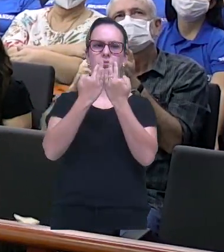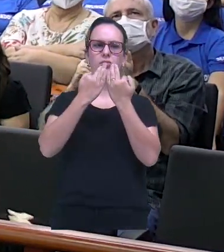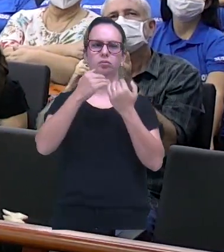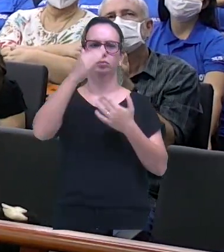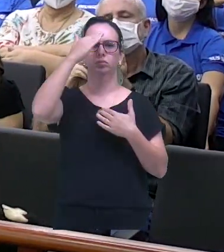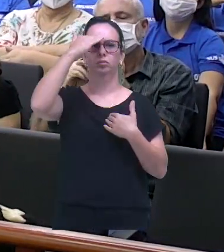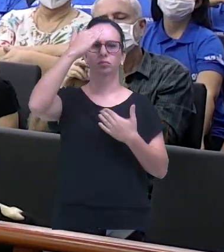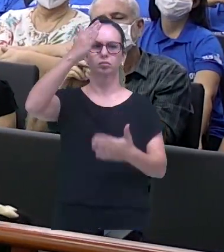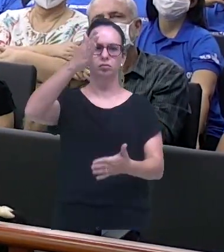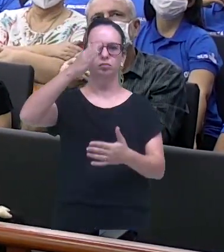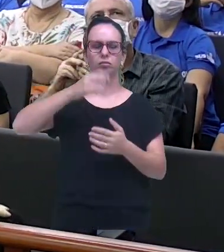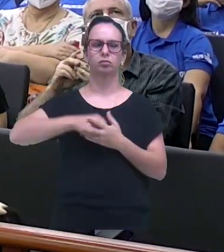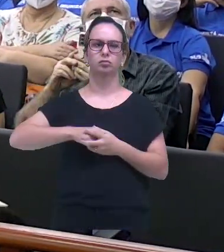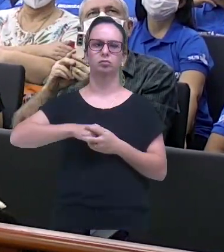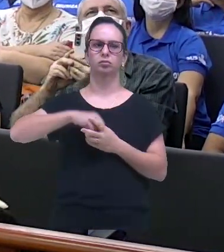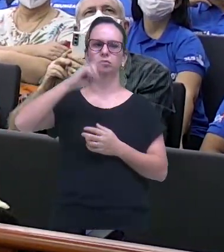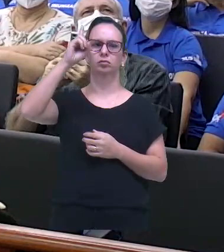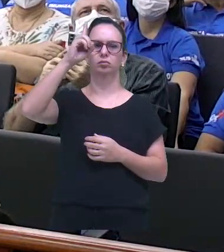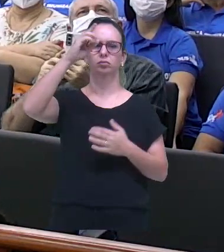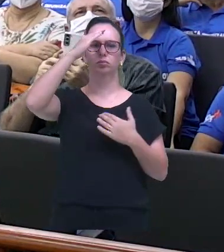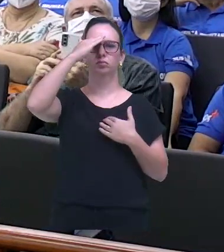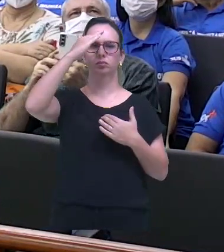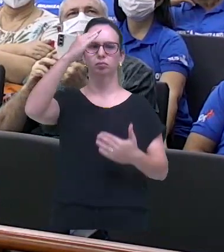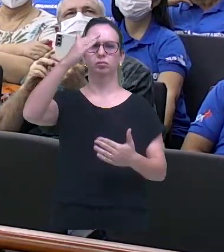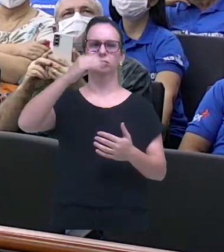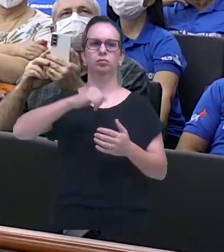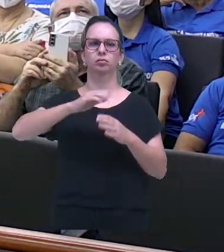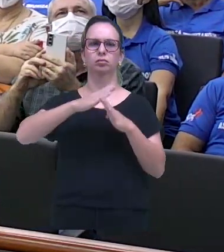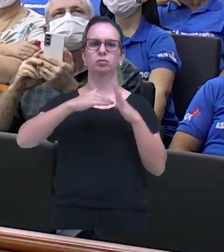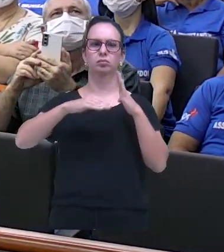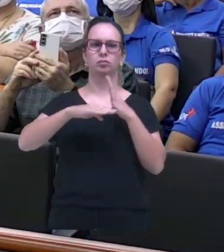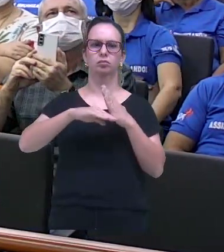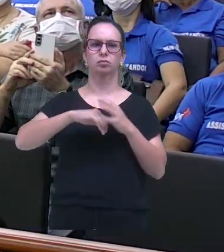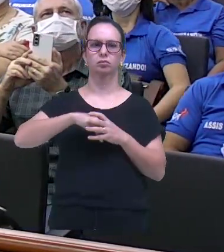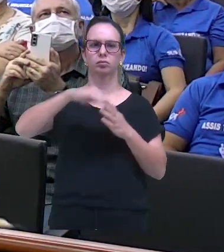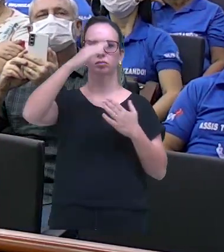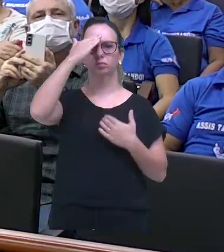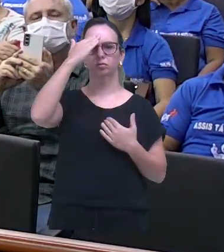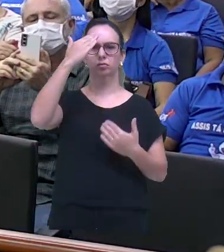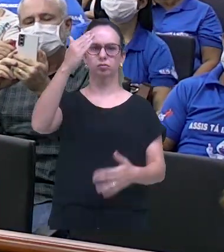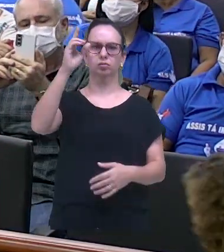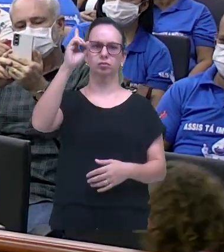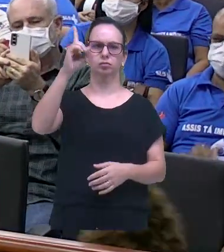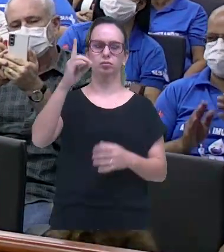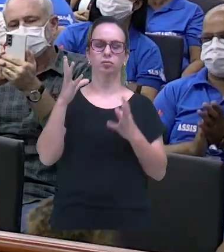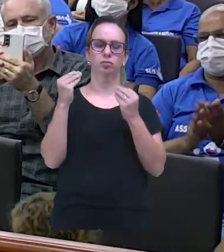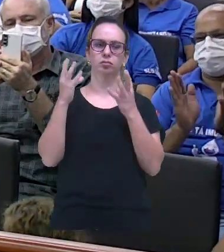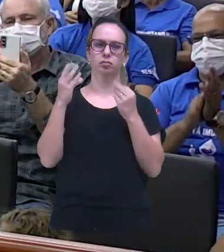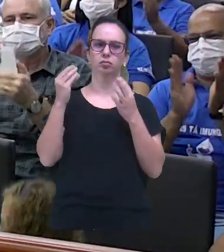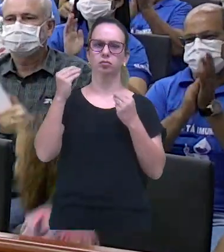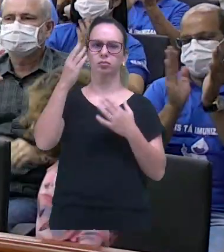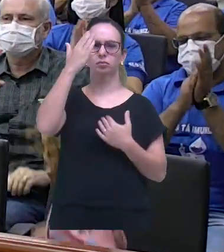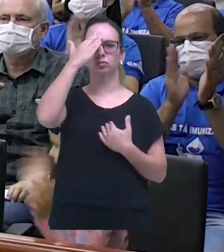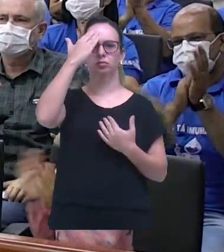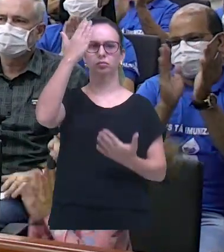Deus possa agradecer cada um de vocês. Agradeço a Deus e o meu muito obrigado.